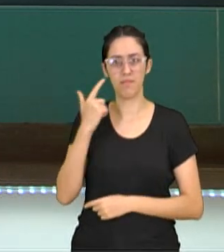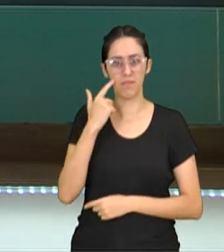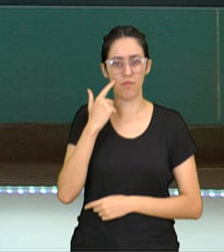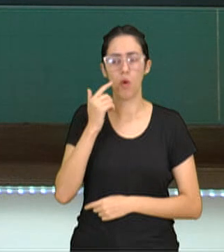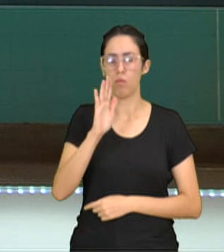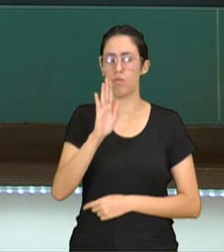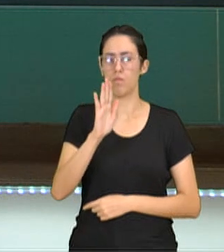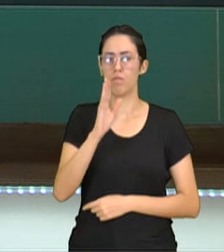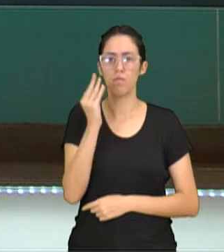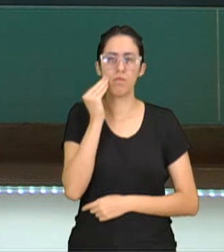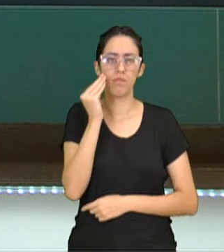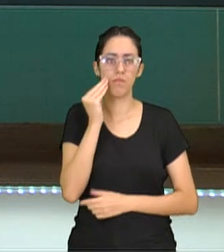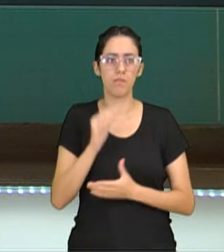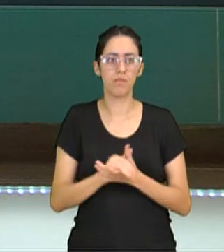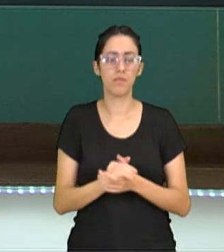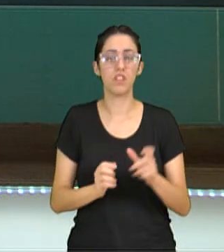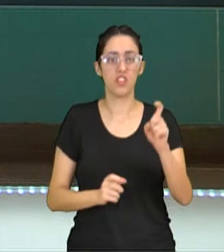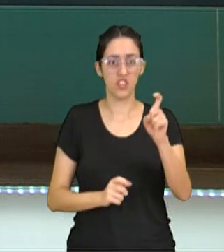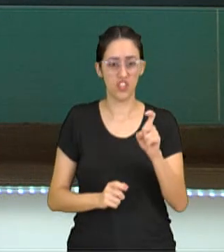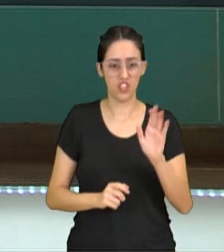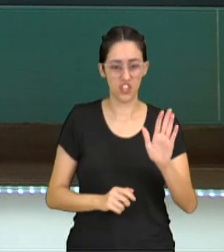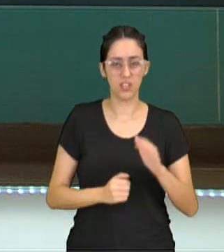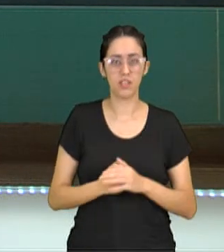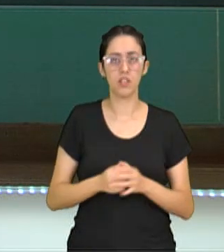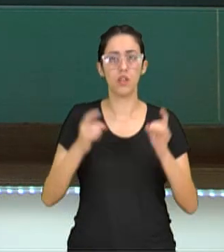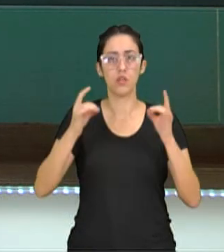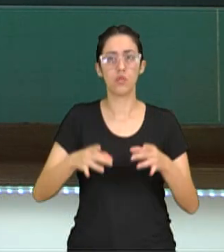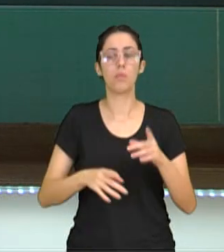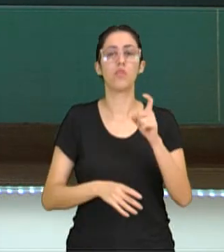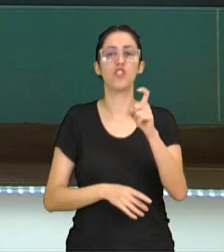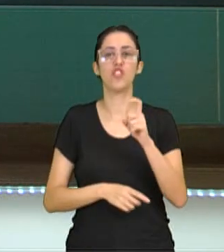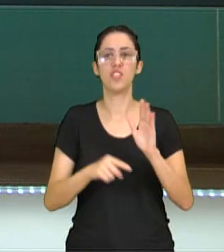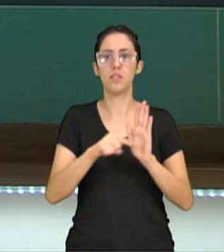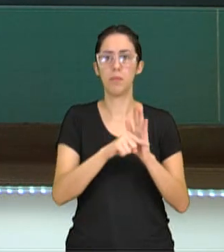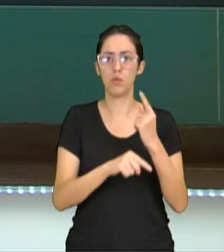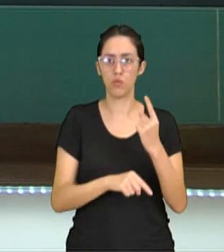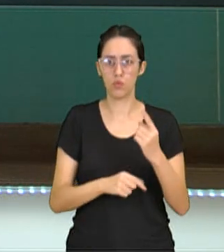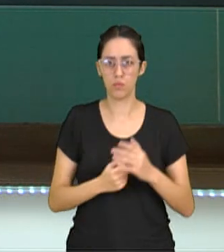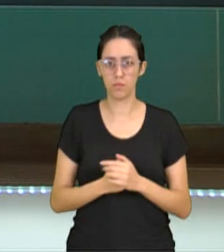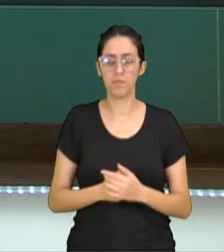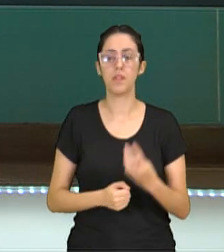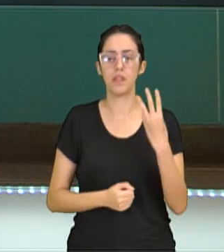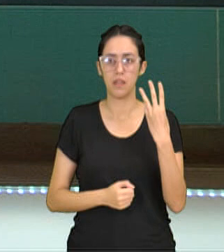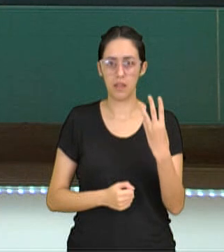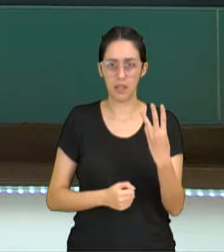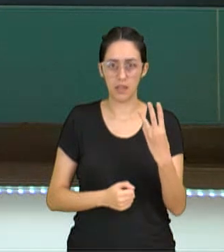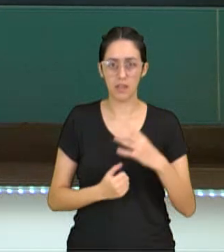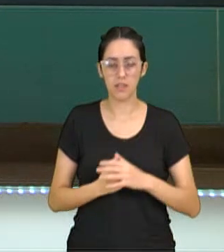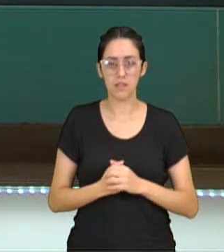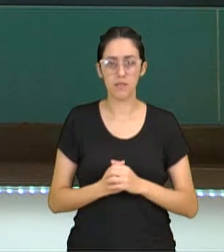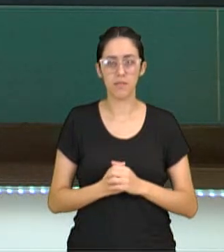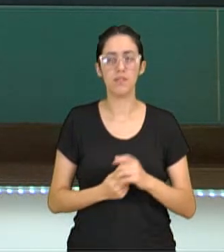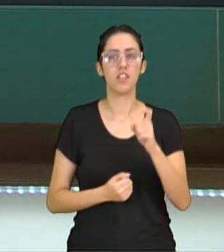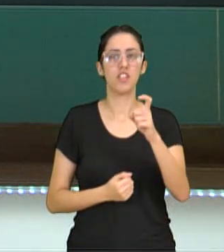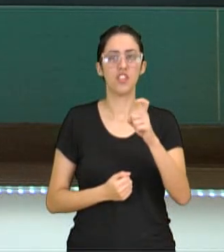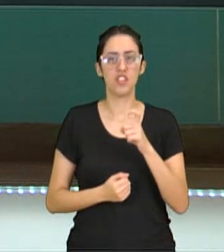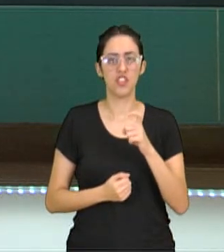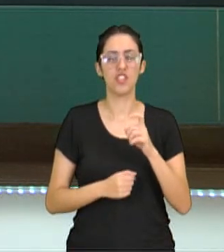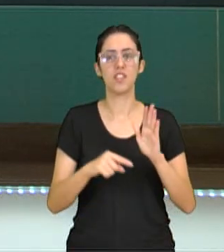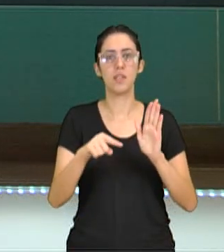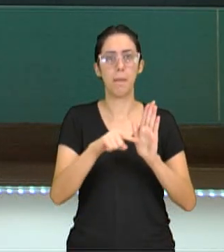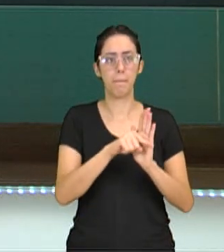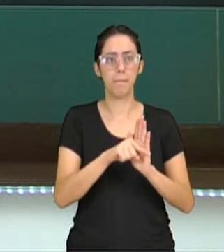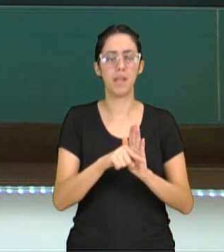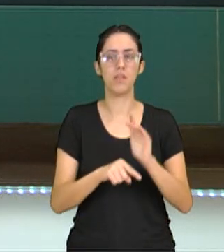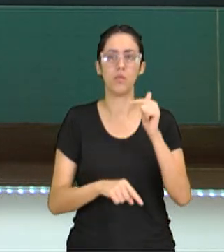fazer assim. Colocou o x em evidência, sobrou x menos 1. Coloquei o 3 em evidência, sobrou x menos